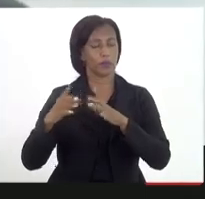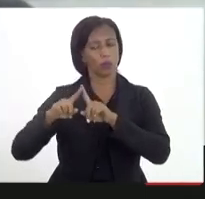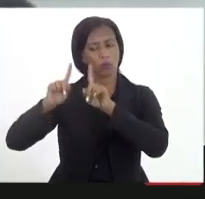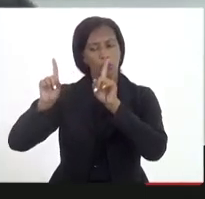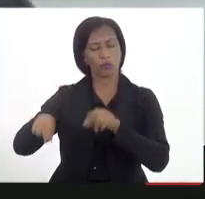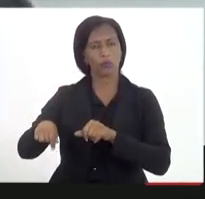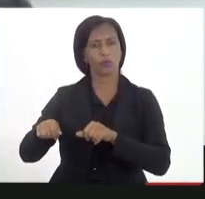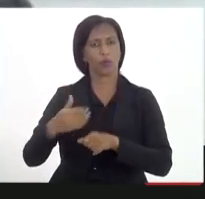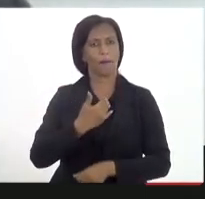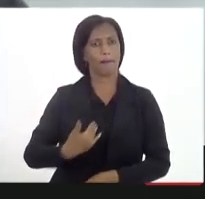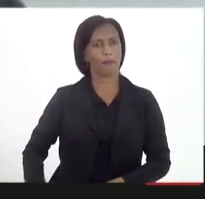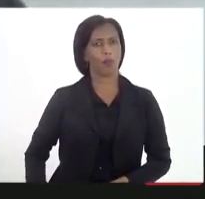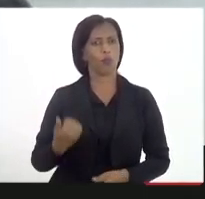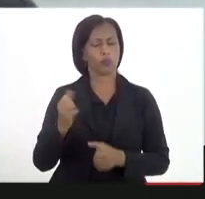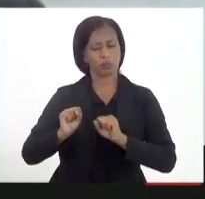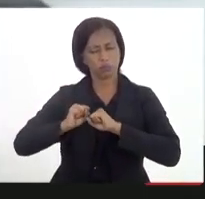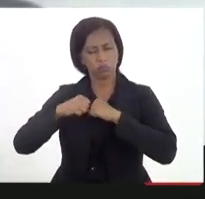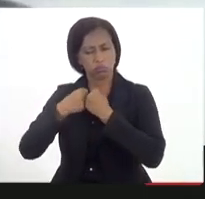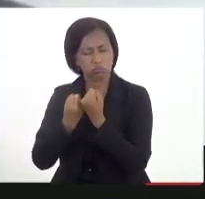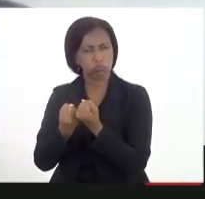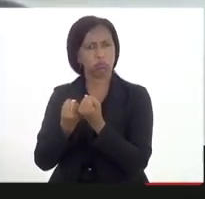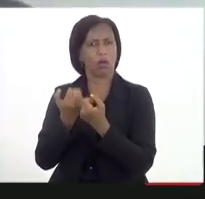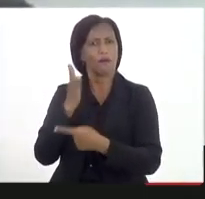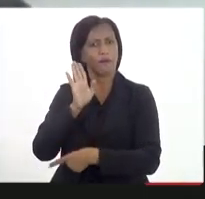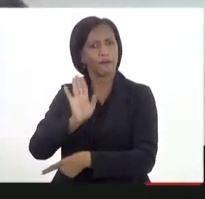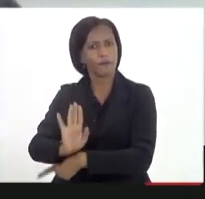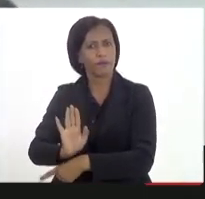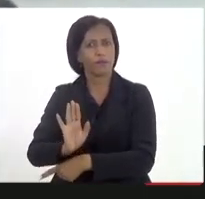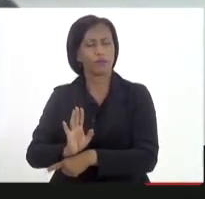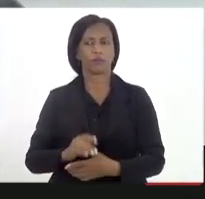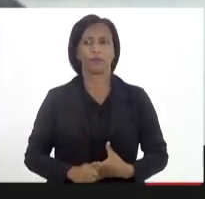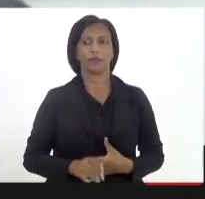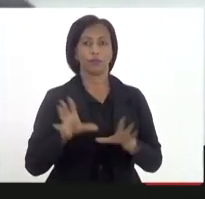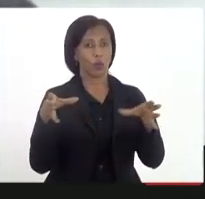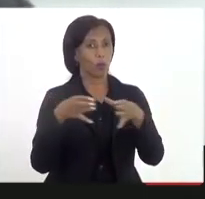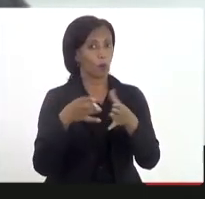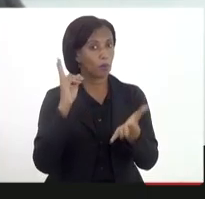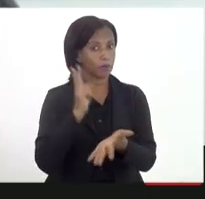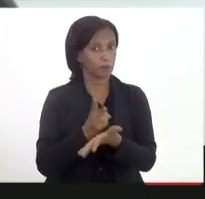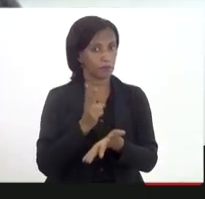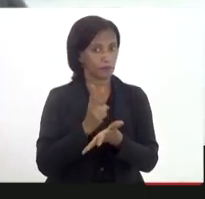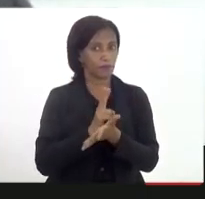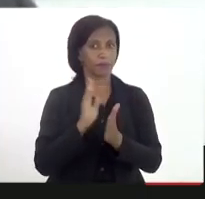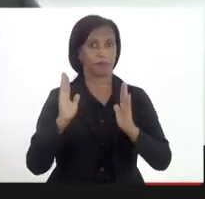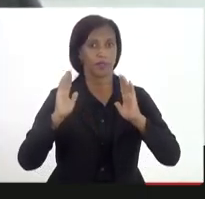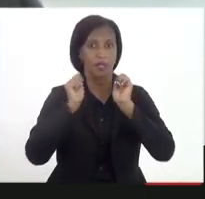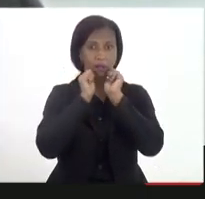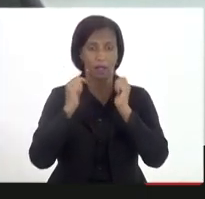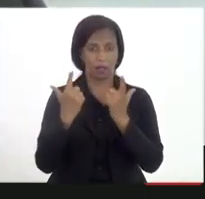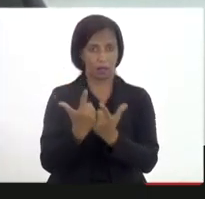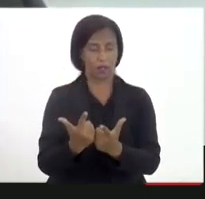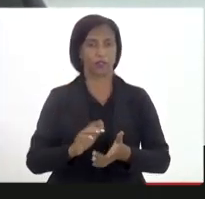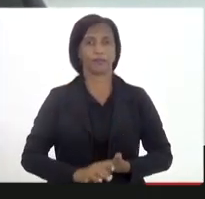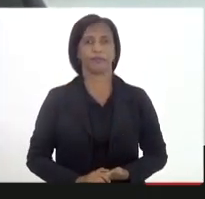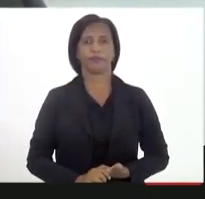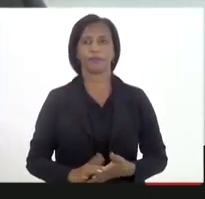dando maior robustez maior reforço institucional tema porque uma comissão permanente da casa é